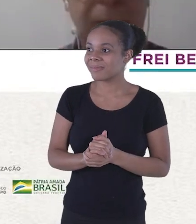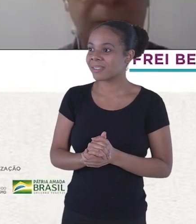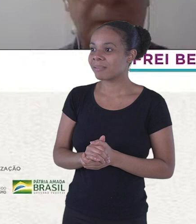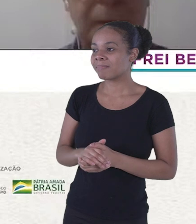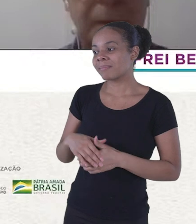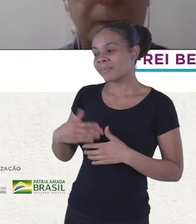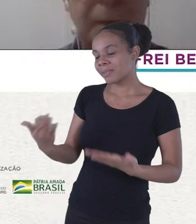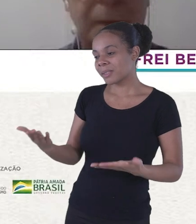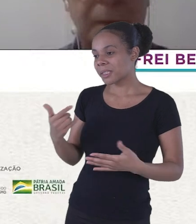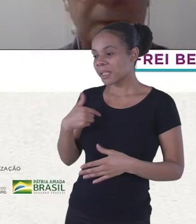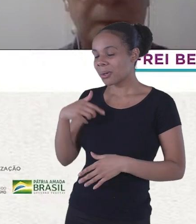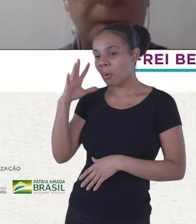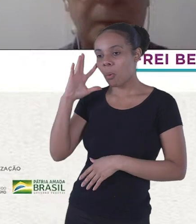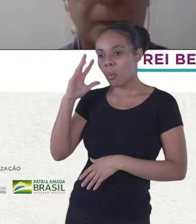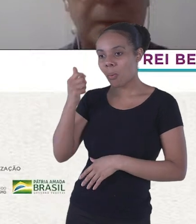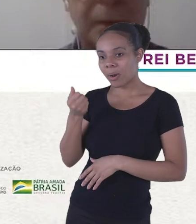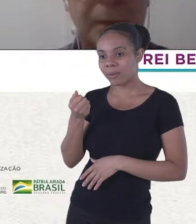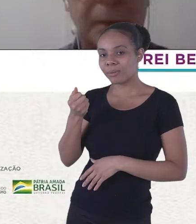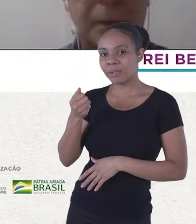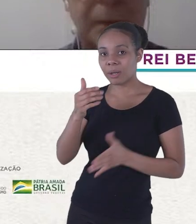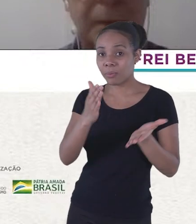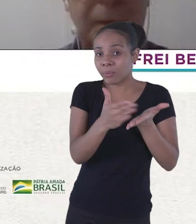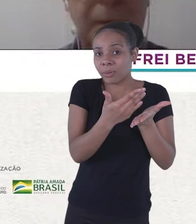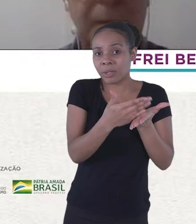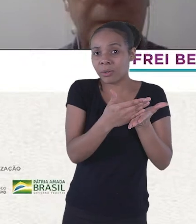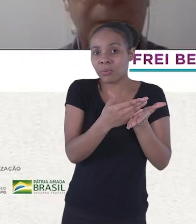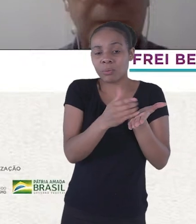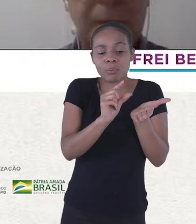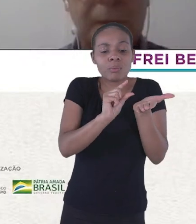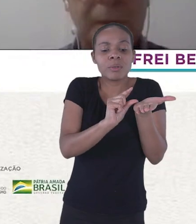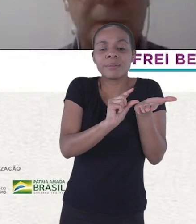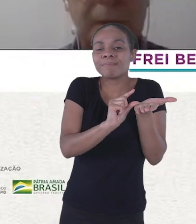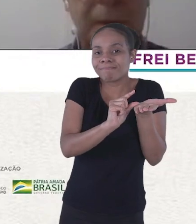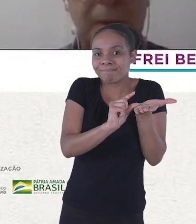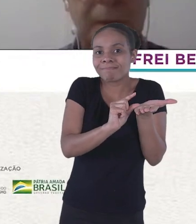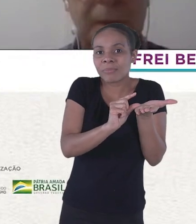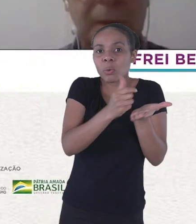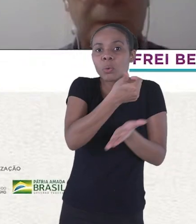ali, um livro pequeno, 200 páginas,